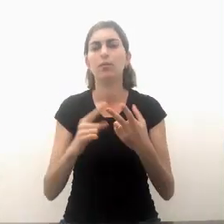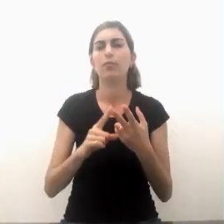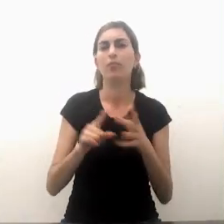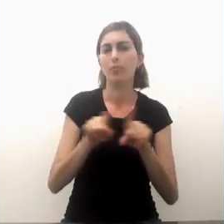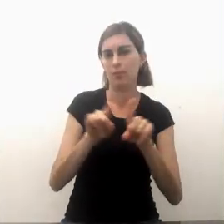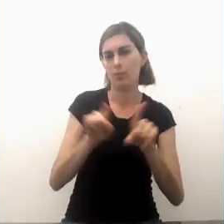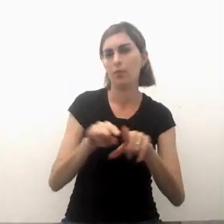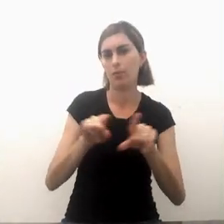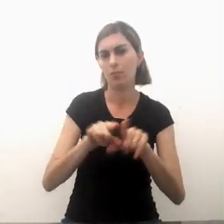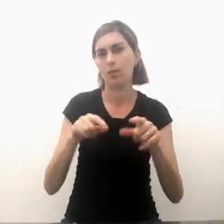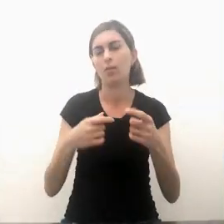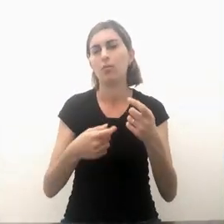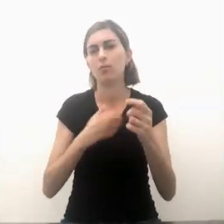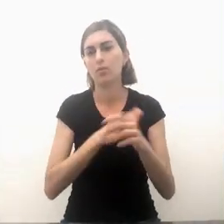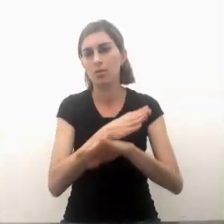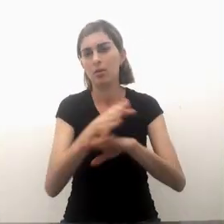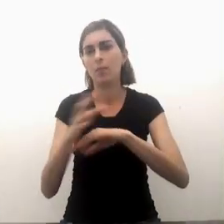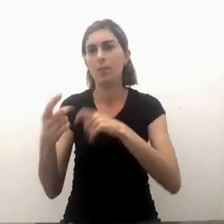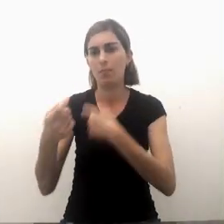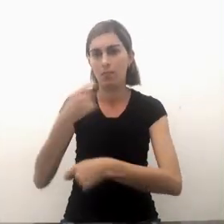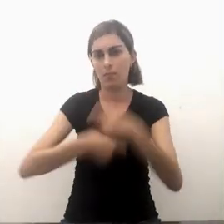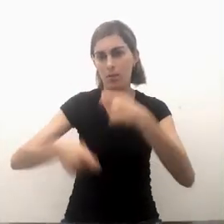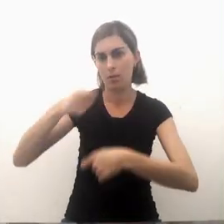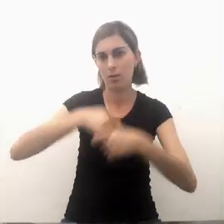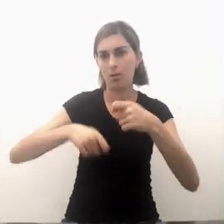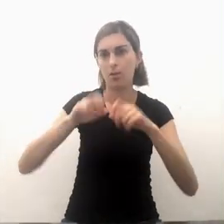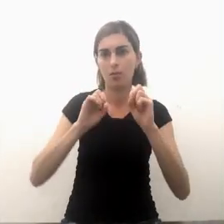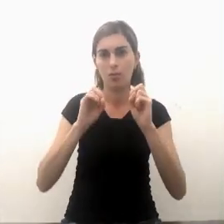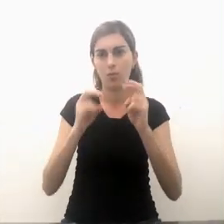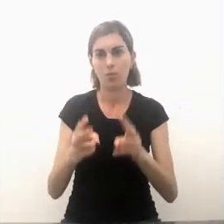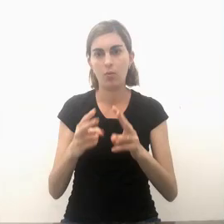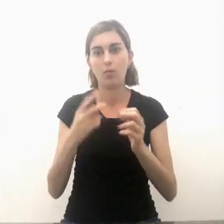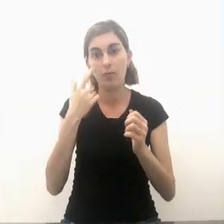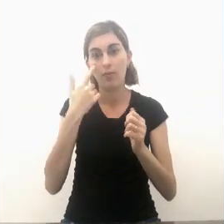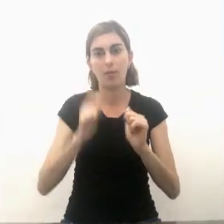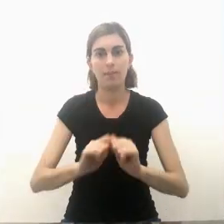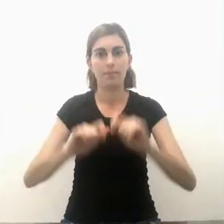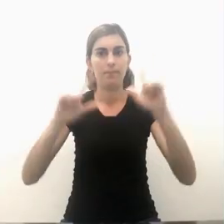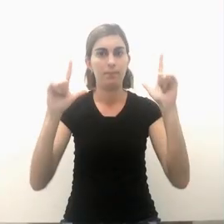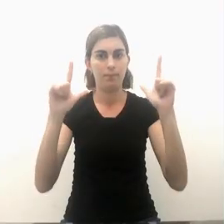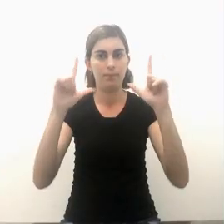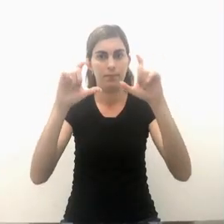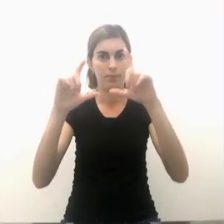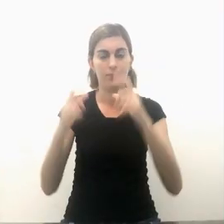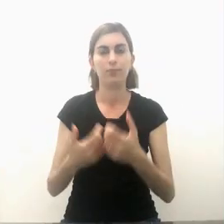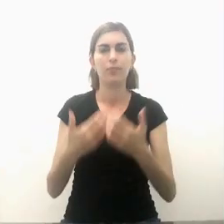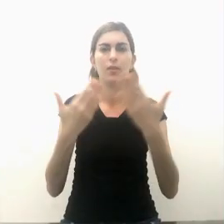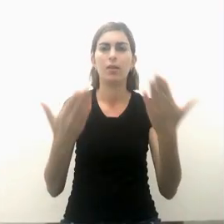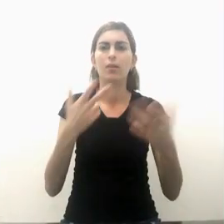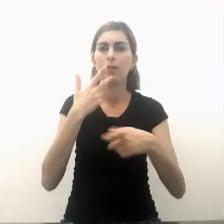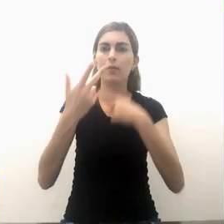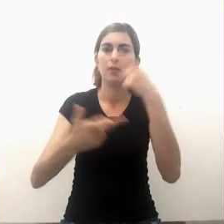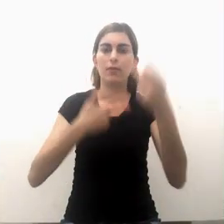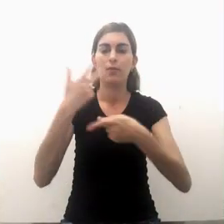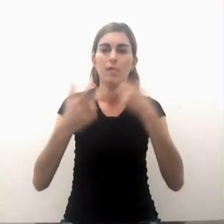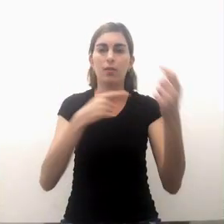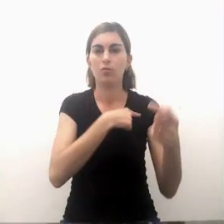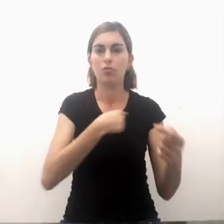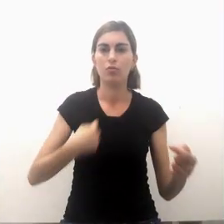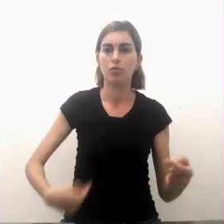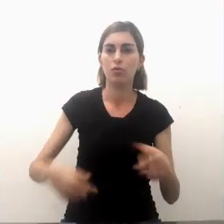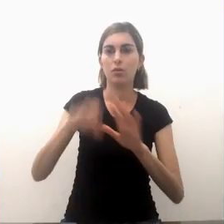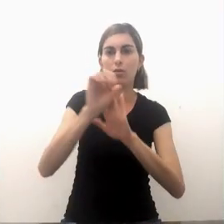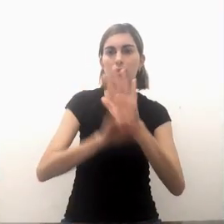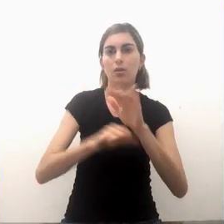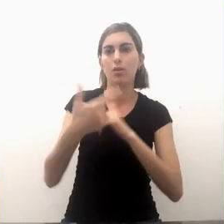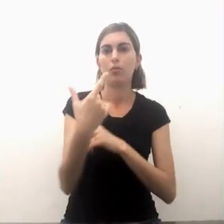ainda controla o fluxo de saída e entrada das mercadorias. Ok? Acompanhe essa próxima imagem. Então, como a gente está falando, a China no